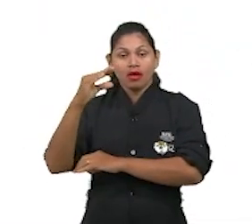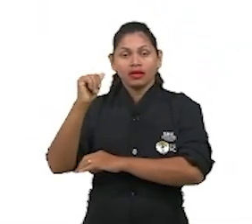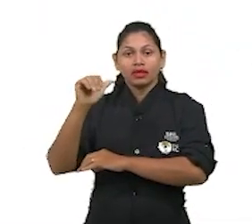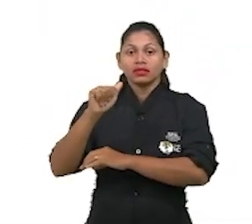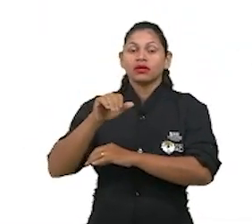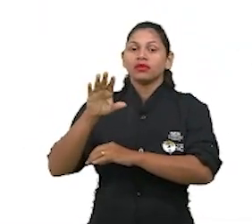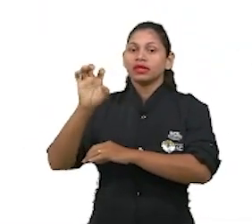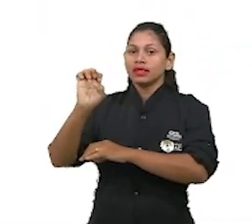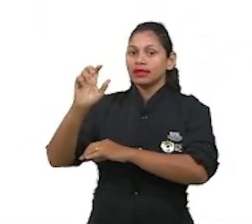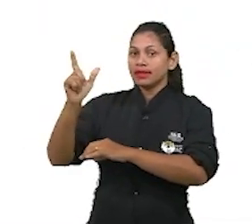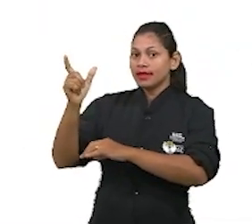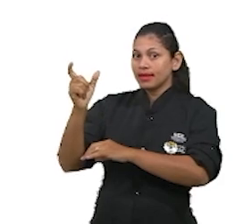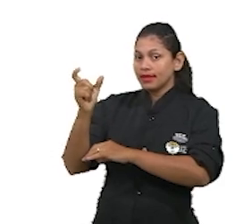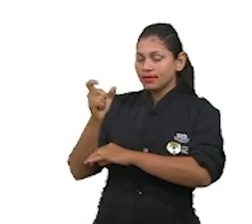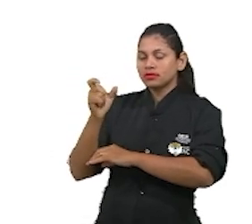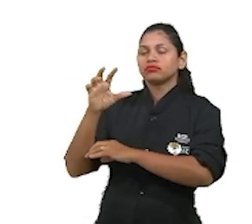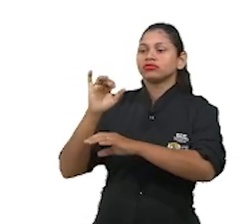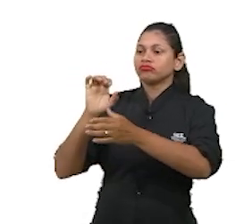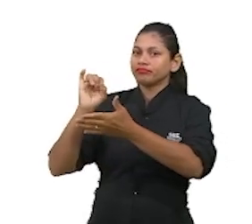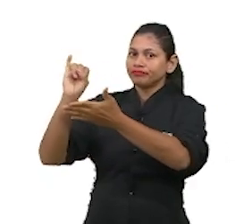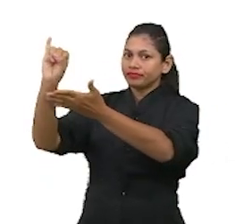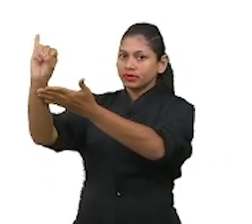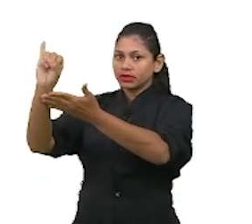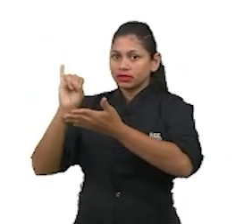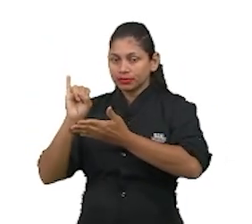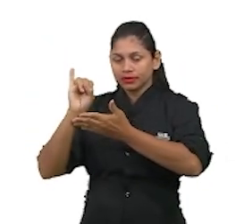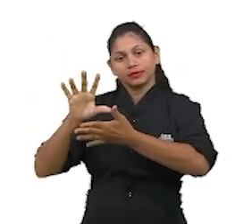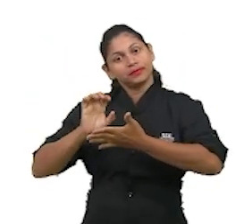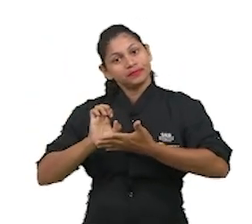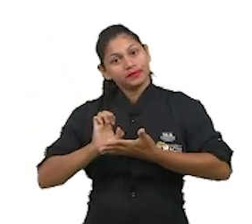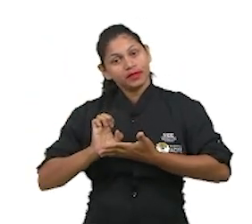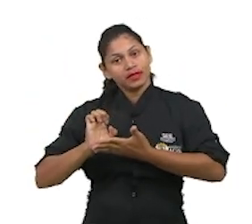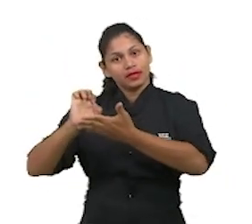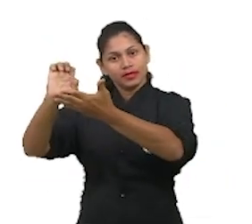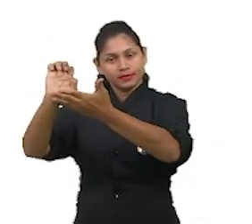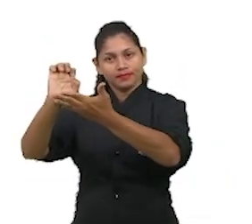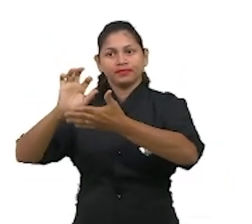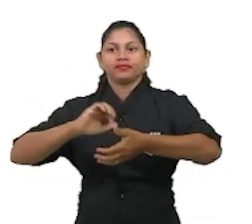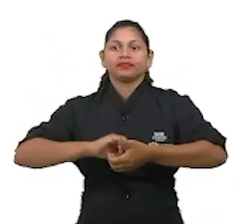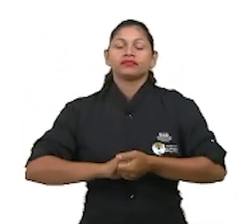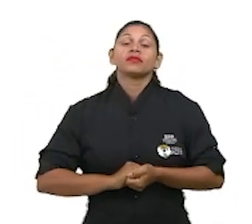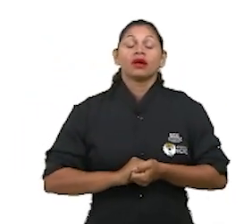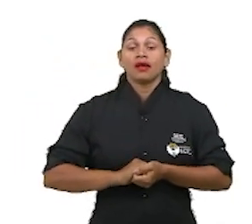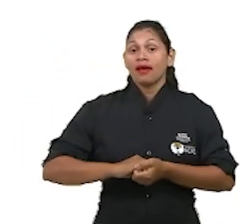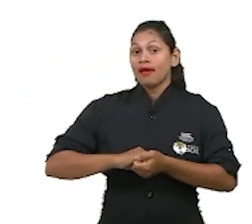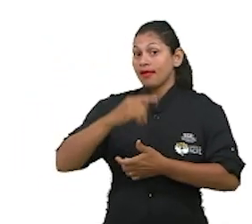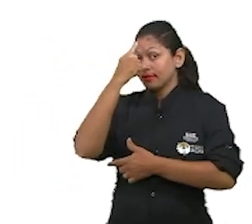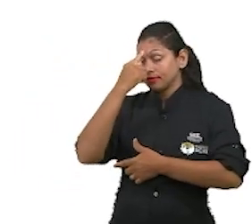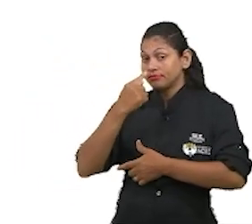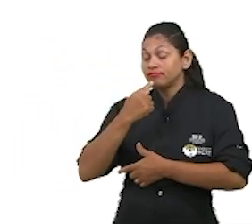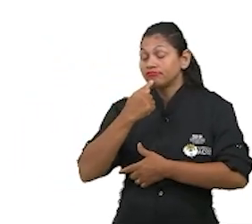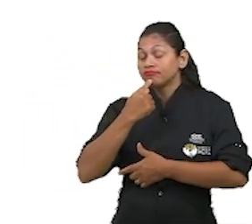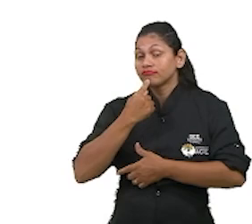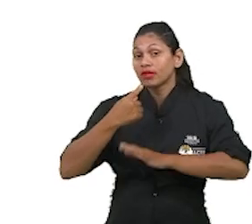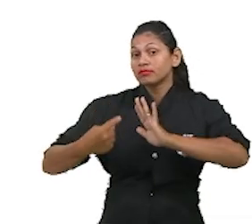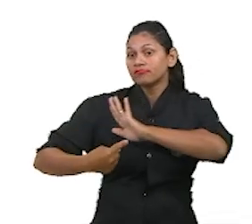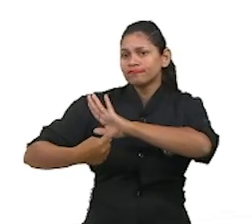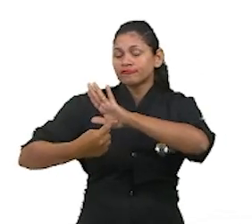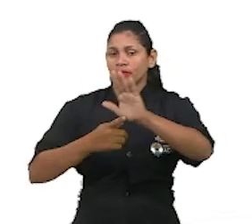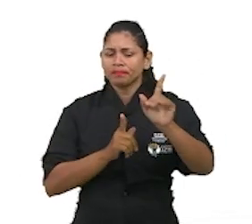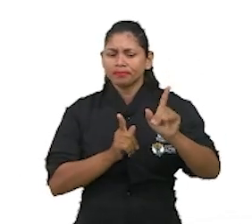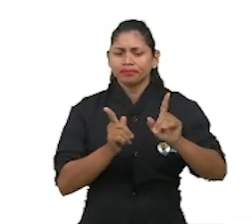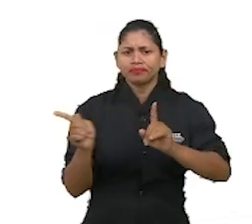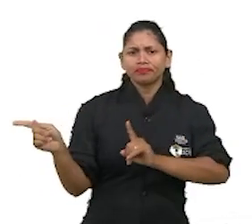que interessante, essa imagem ela aponta para dois sentidos. Isso é basicamente o que a gente precisa saber sobre importação